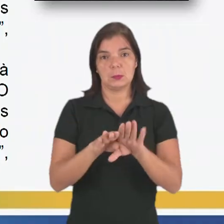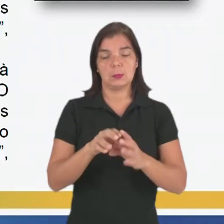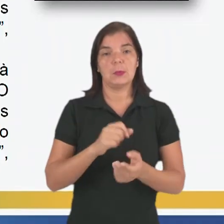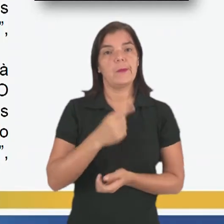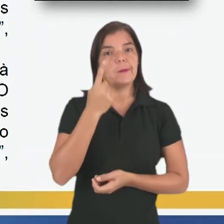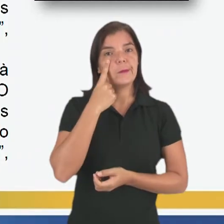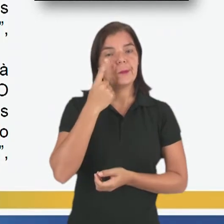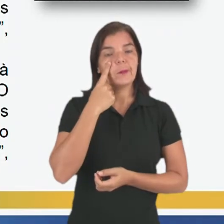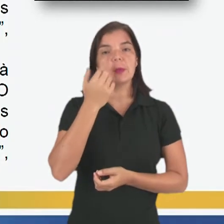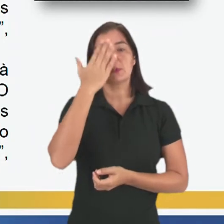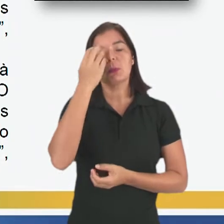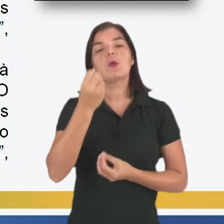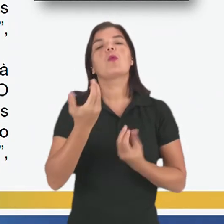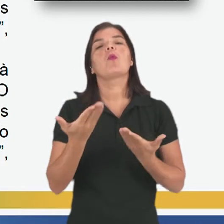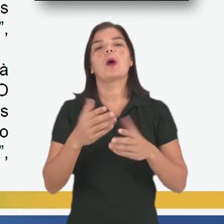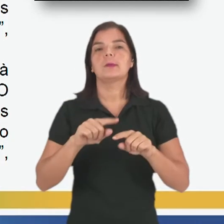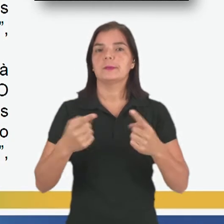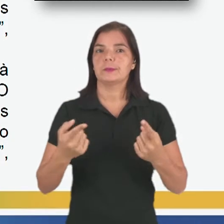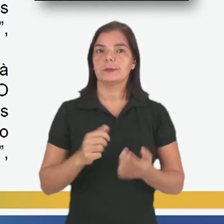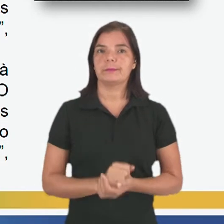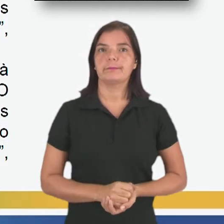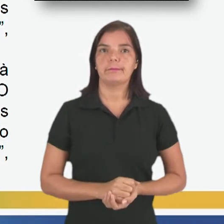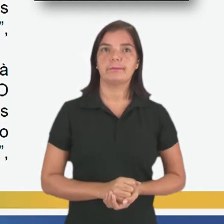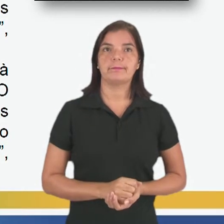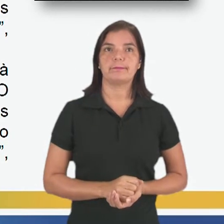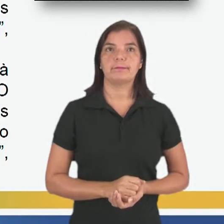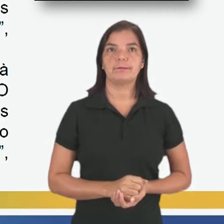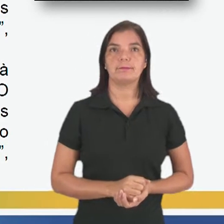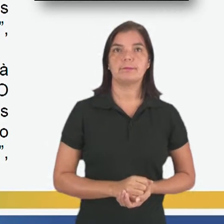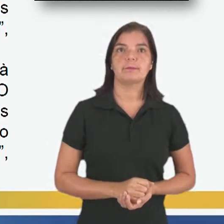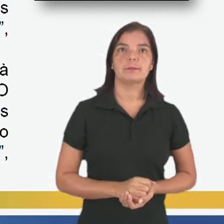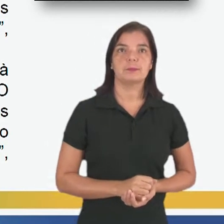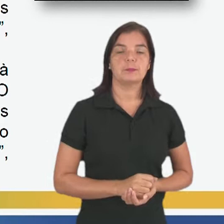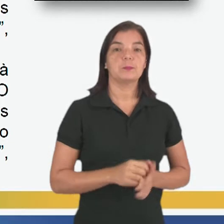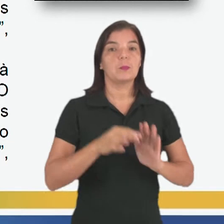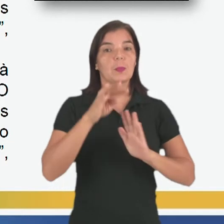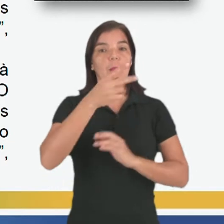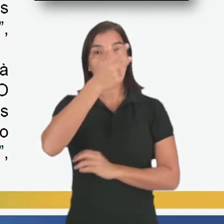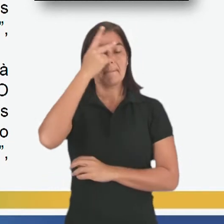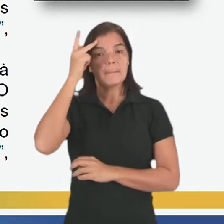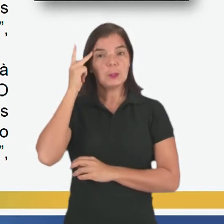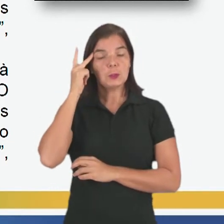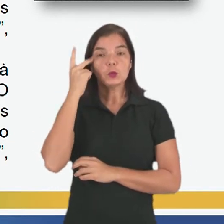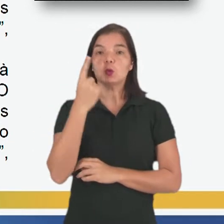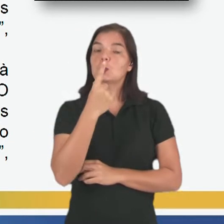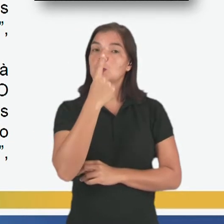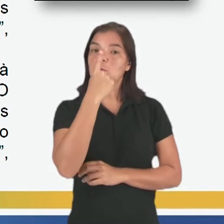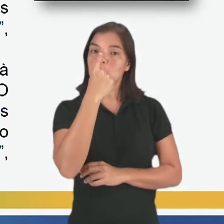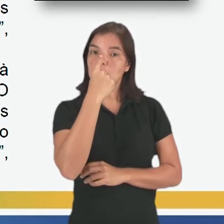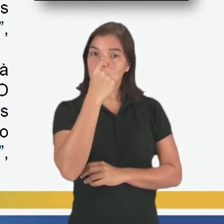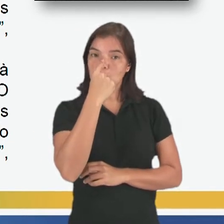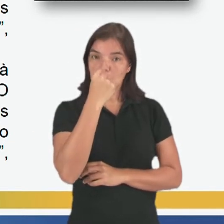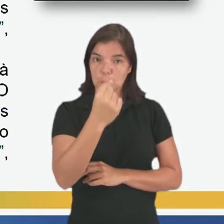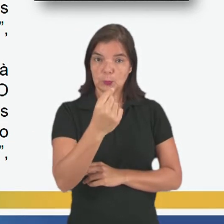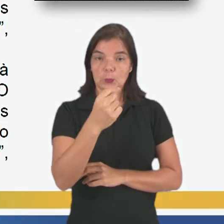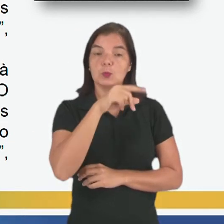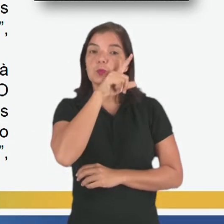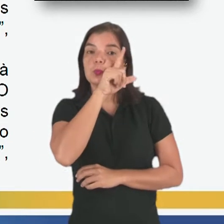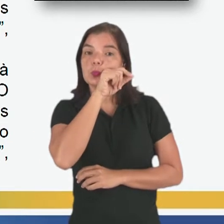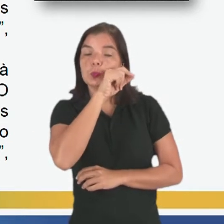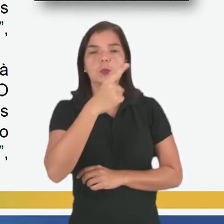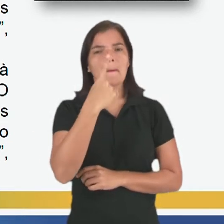aí a gente vai saber a diferença. Texto 2. Pessoas e urubus disputam